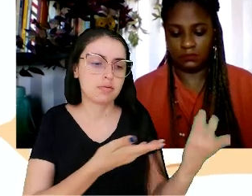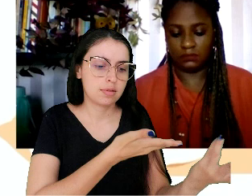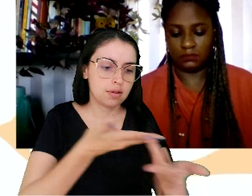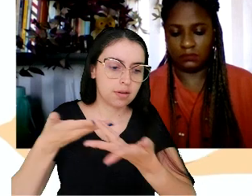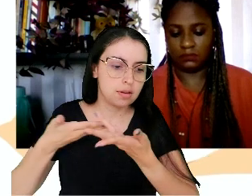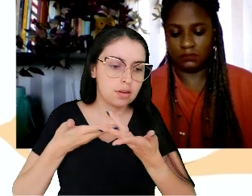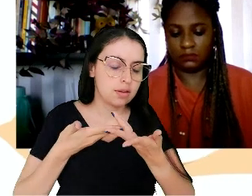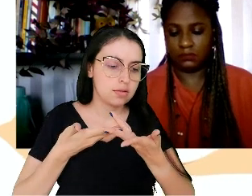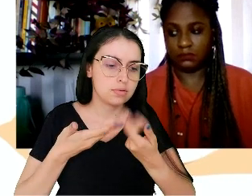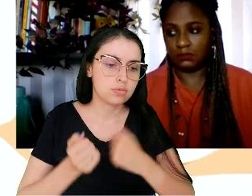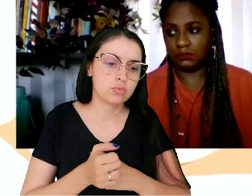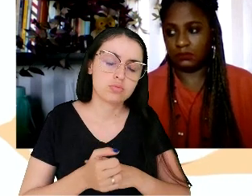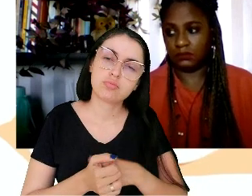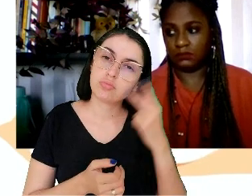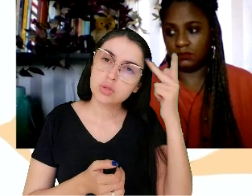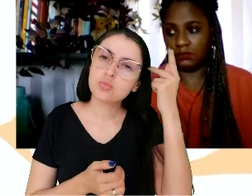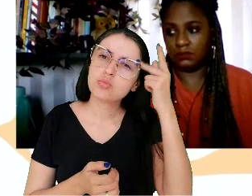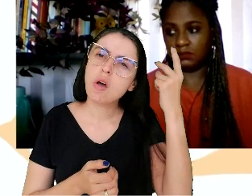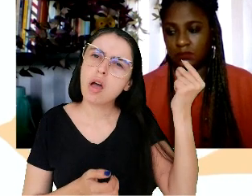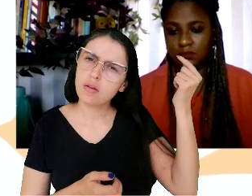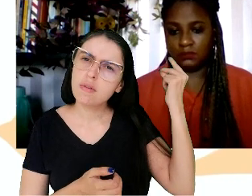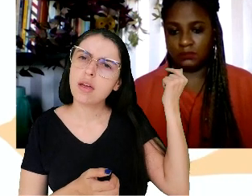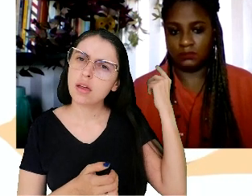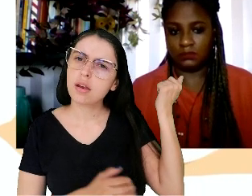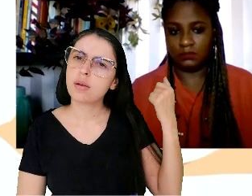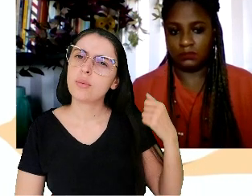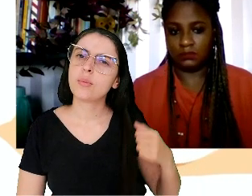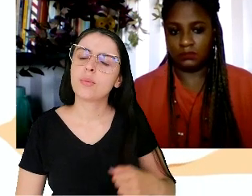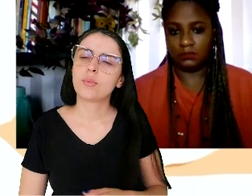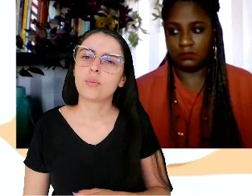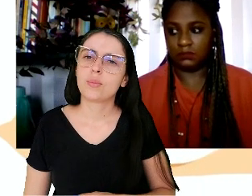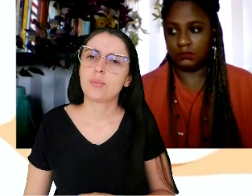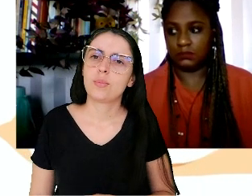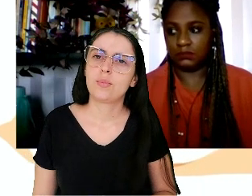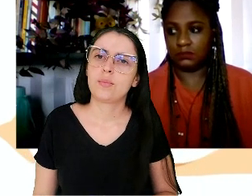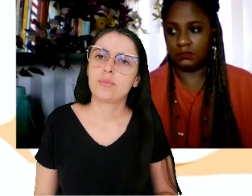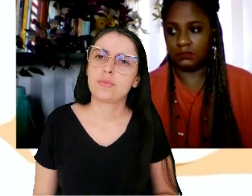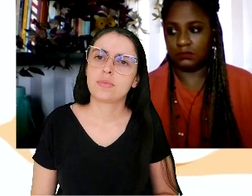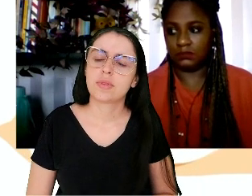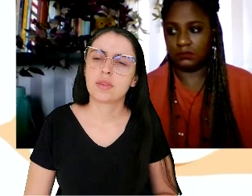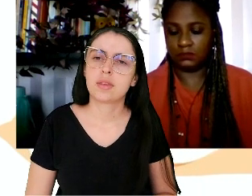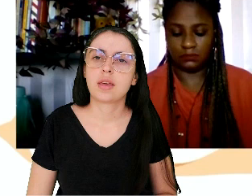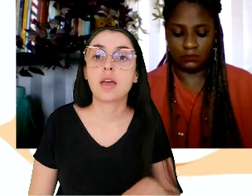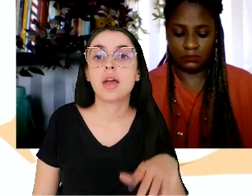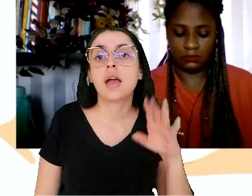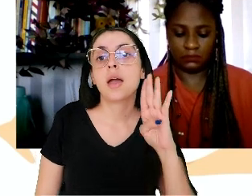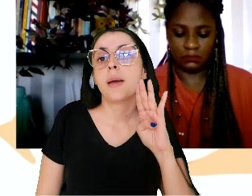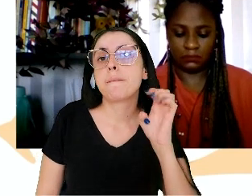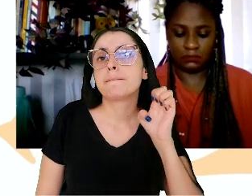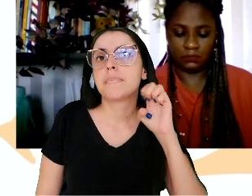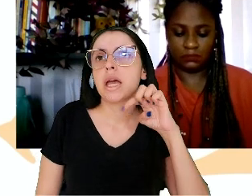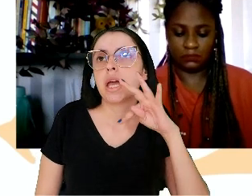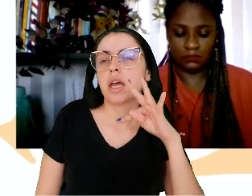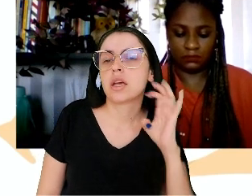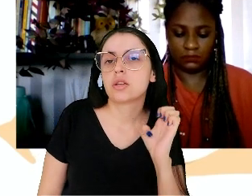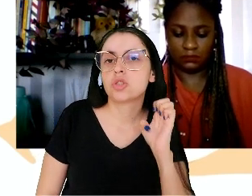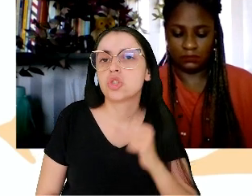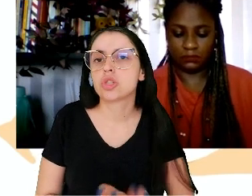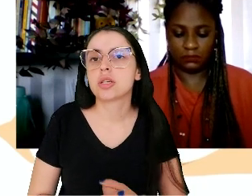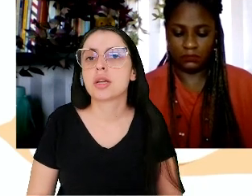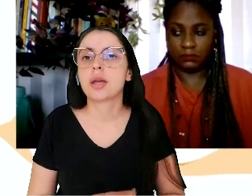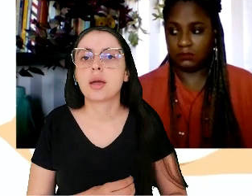traz um histórico antigo, né, que a Beth Friedan, que é uma